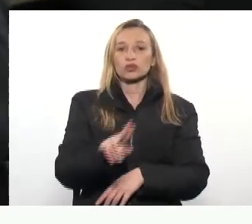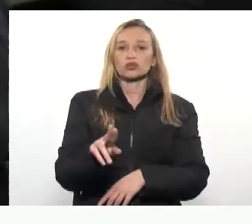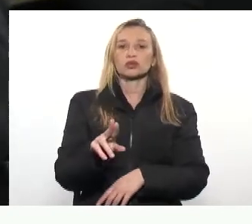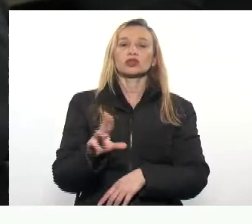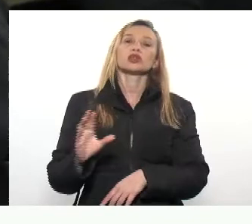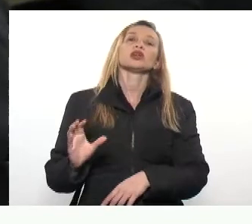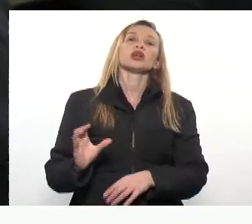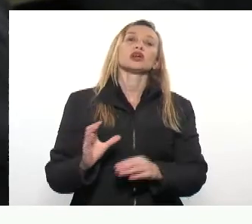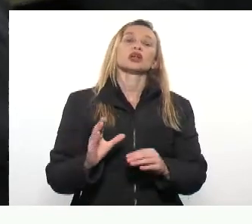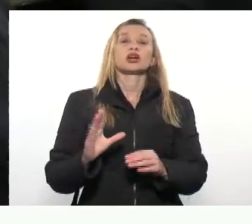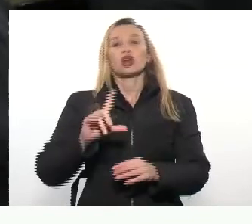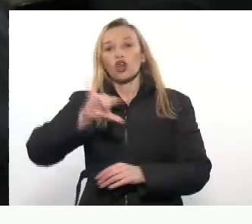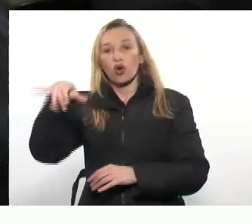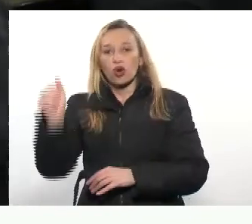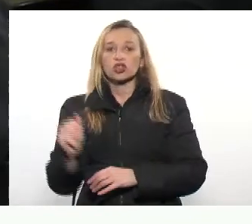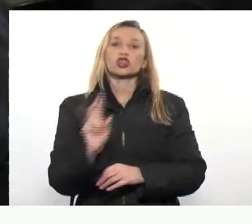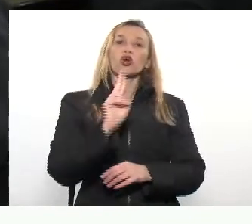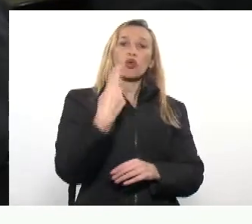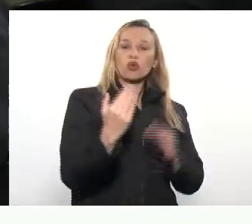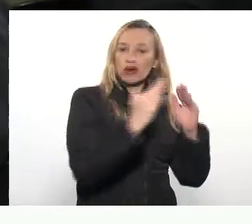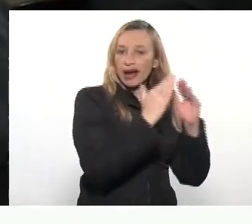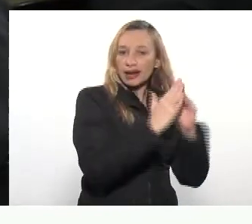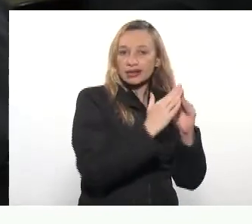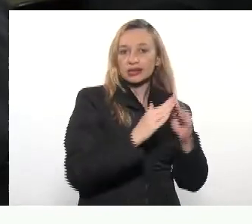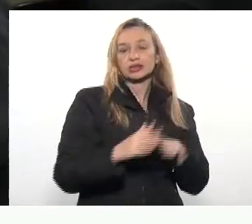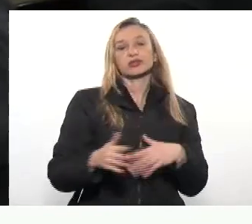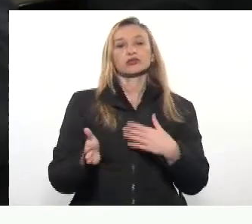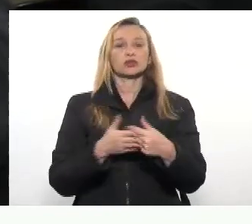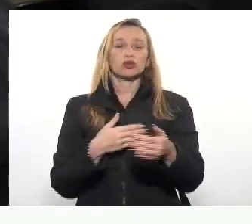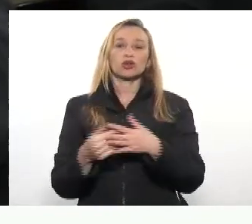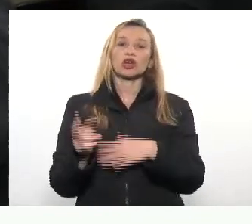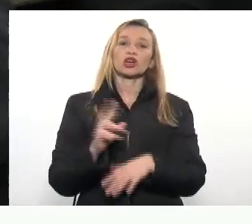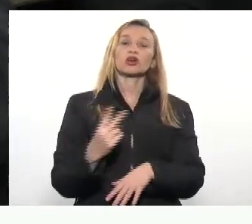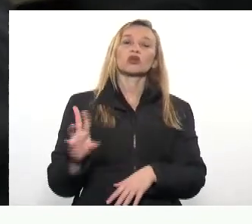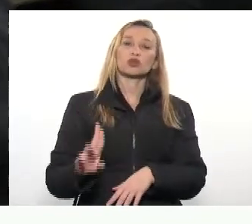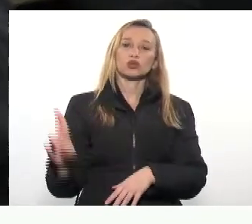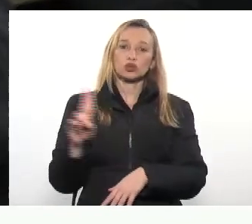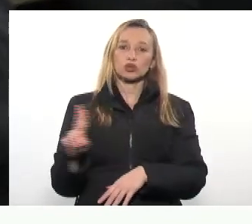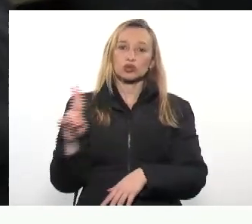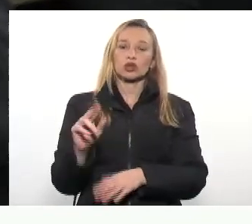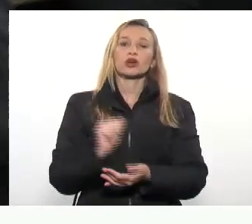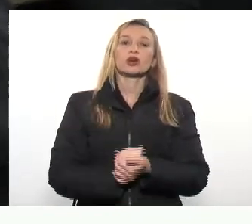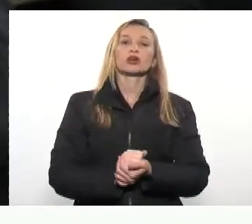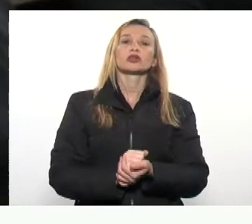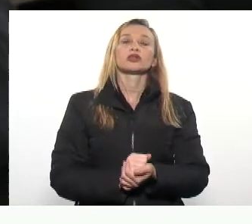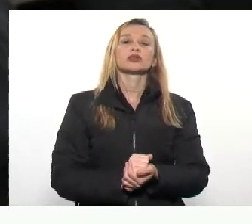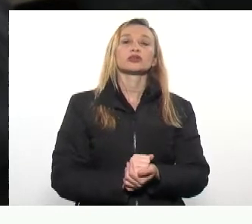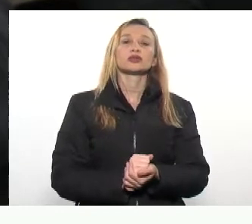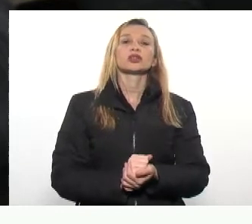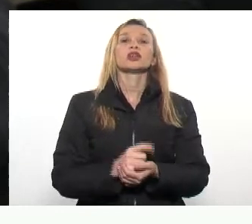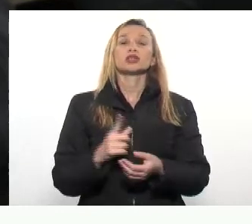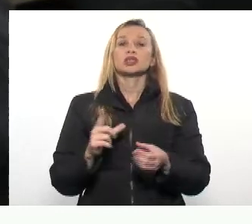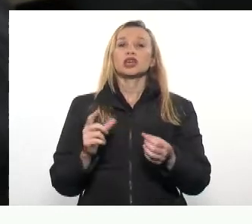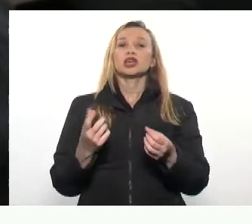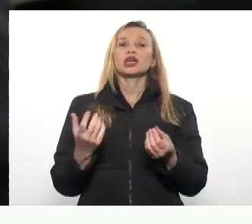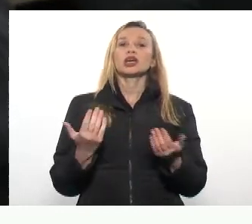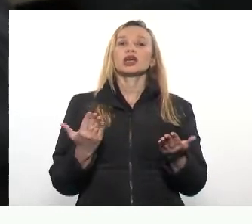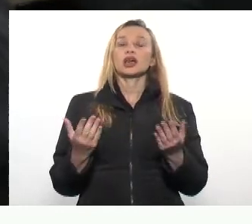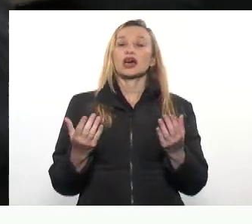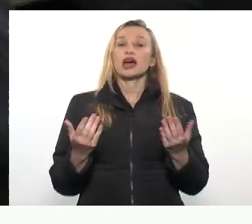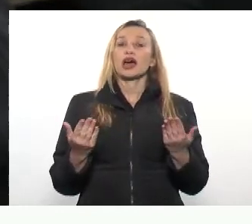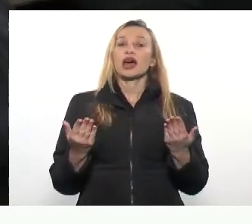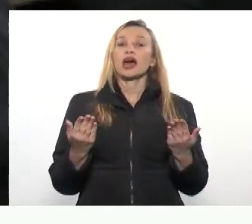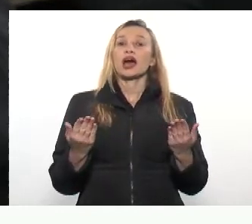categoria residencial, qualquer que seja o nível de consumo, o consumidor passa a ter controle de fato sobre a conta